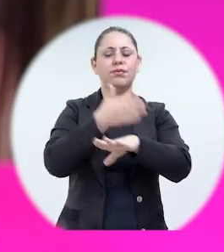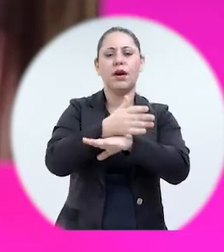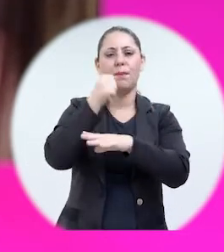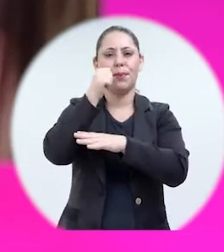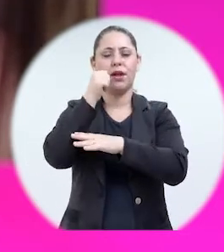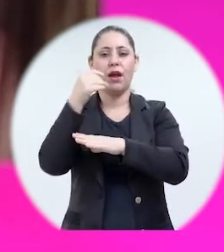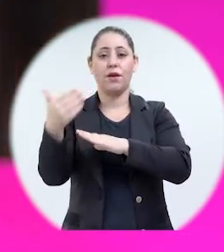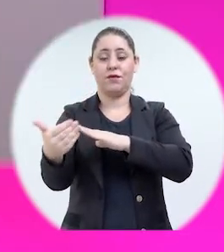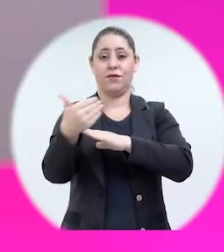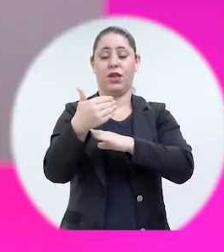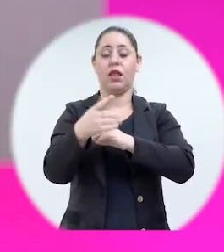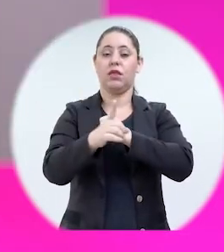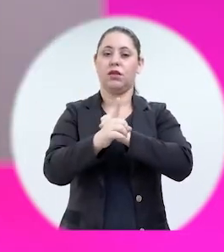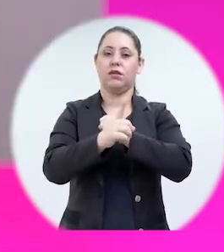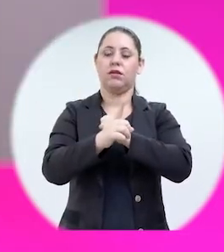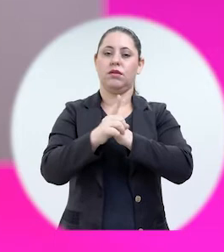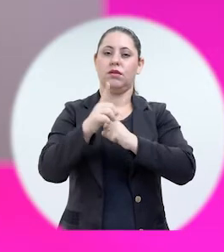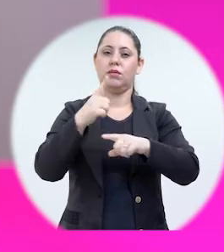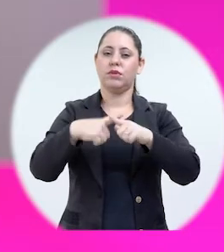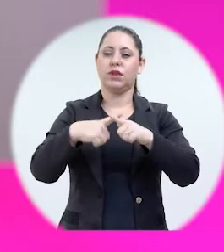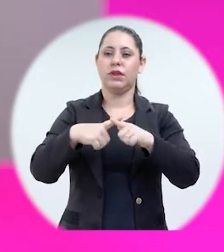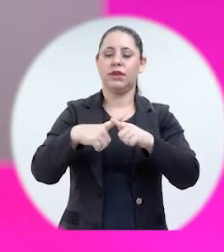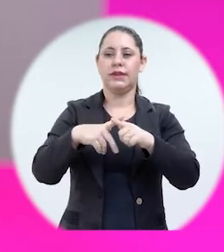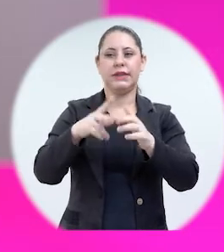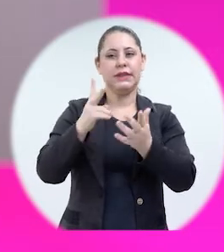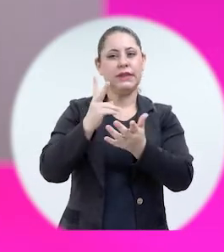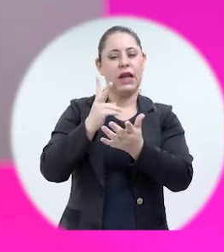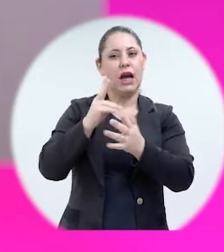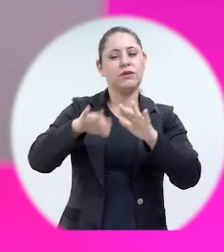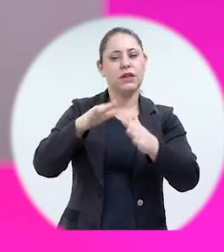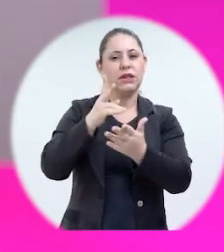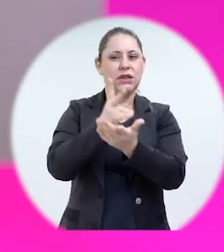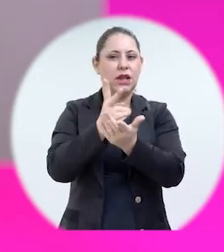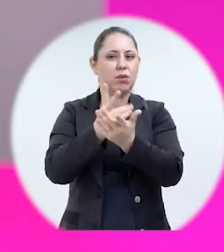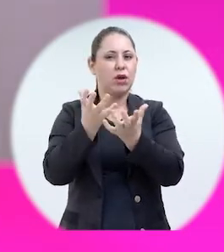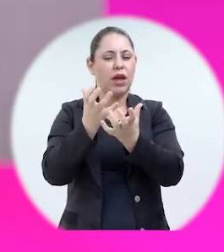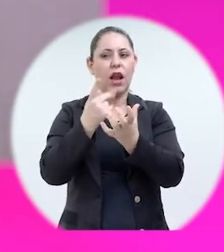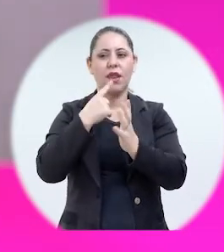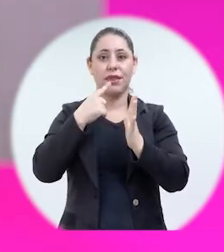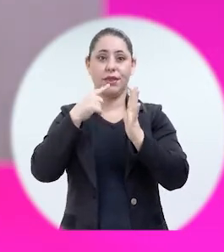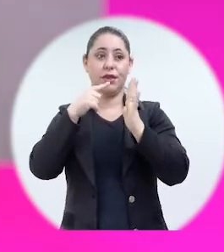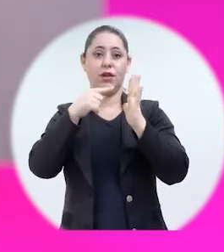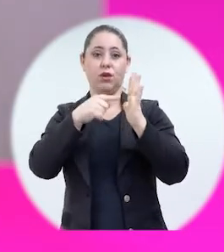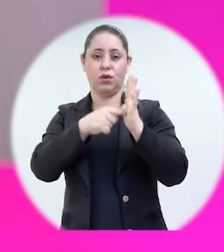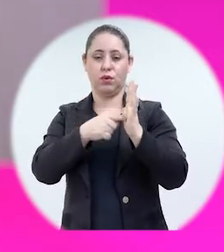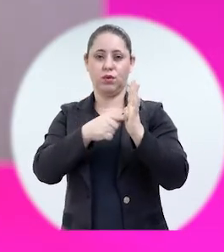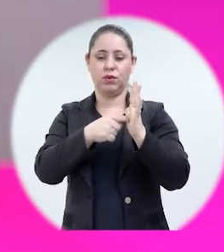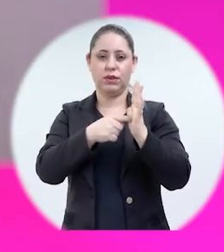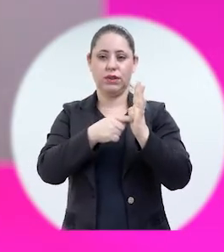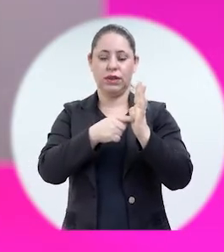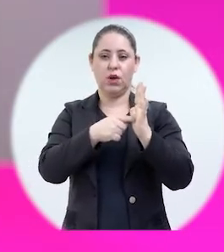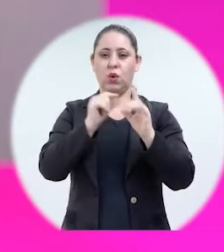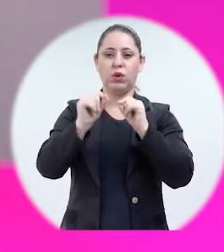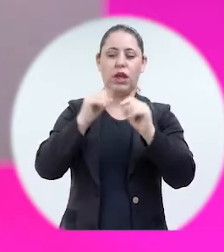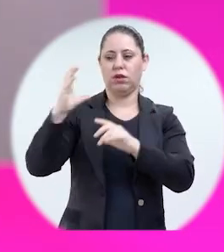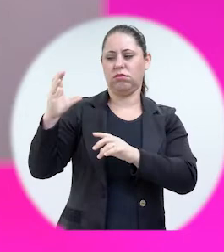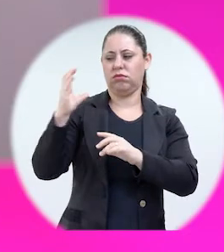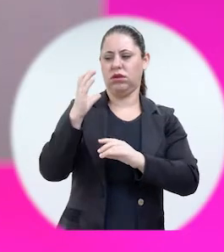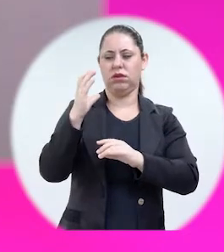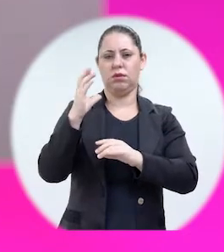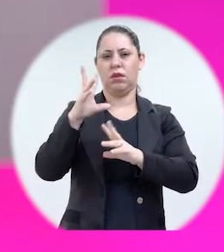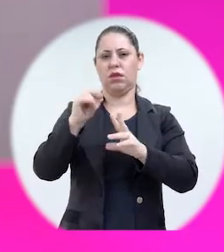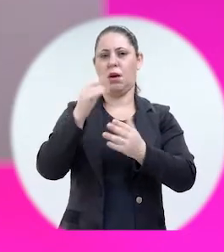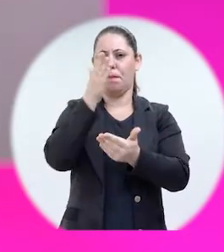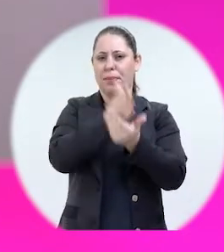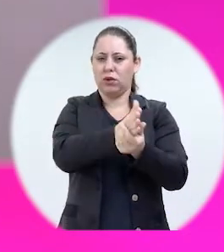portas de entrada para essas mulheres. Porque nem sempre o que elas querem é a denúncia no aspecto